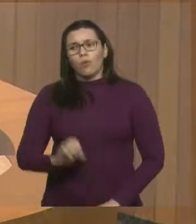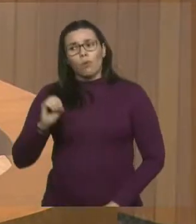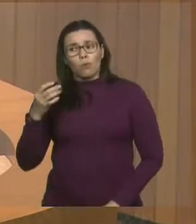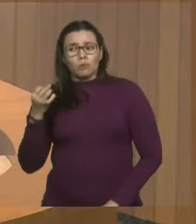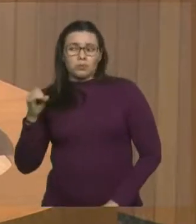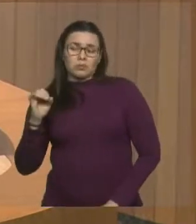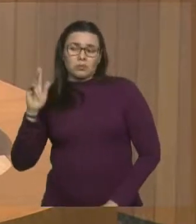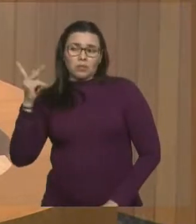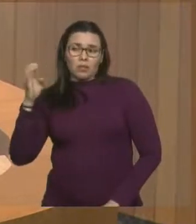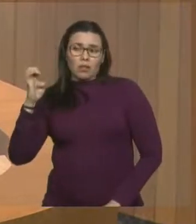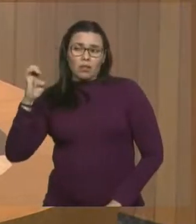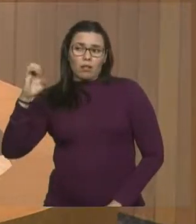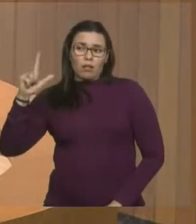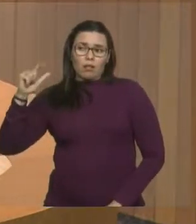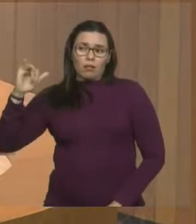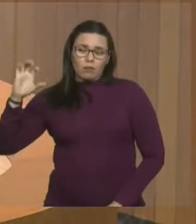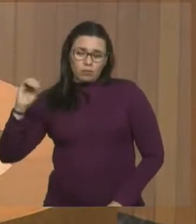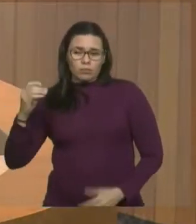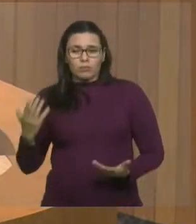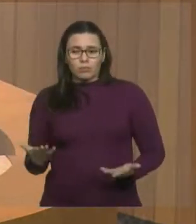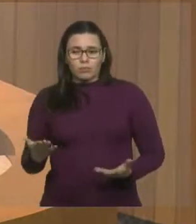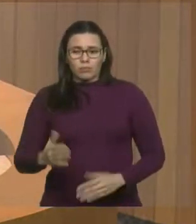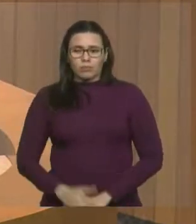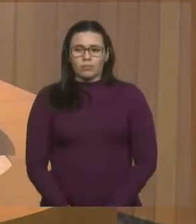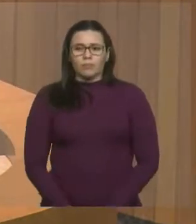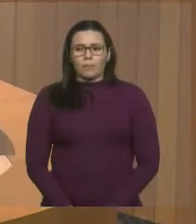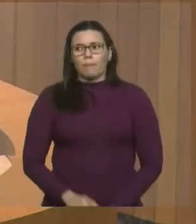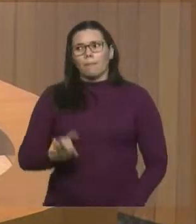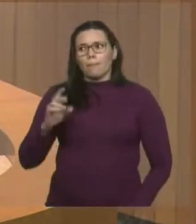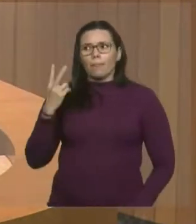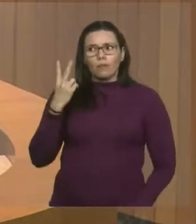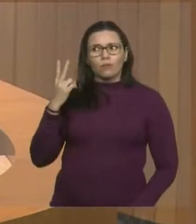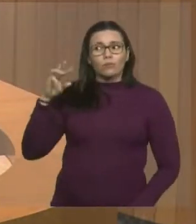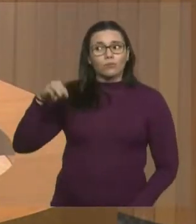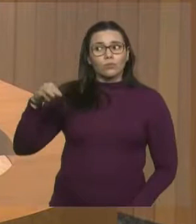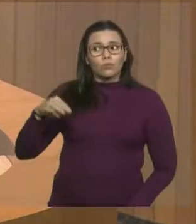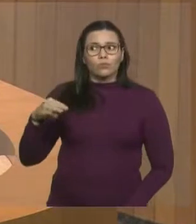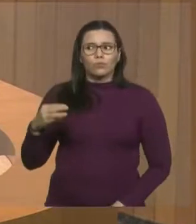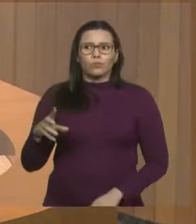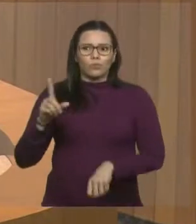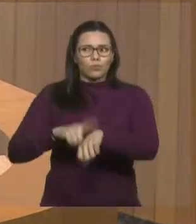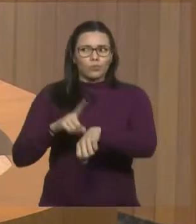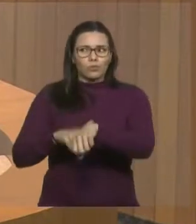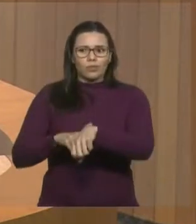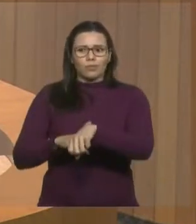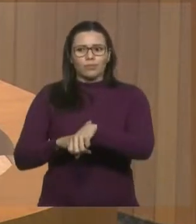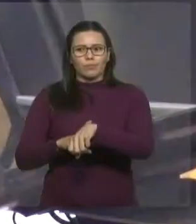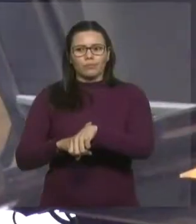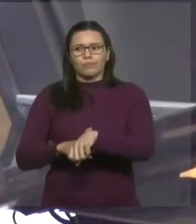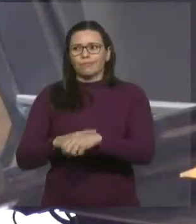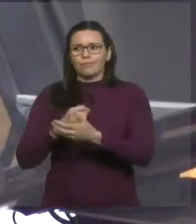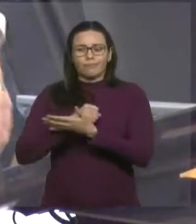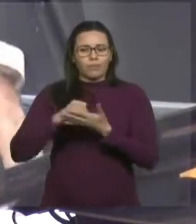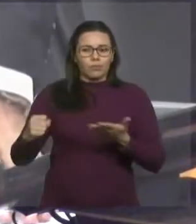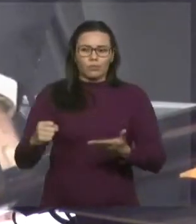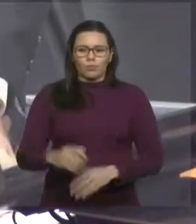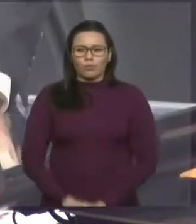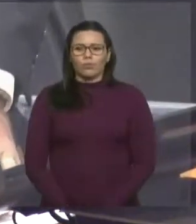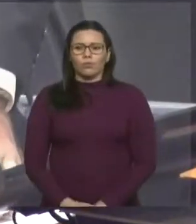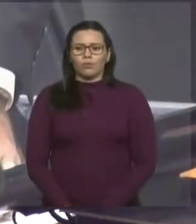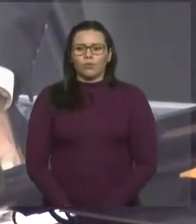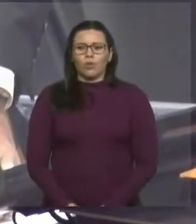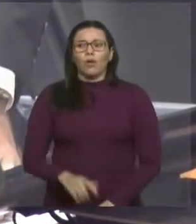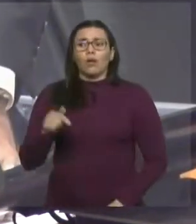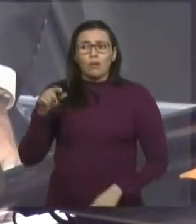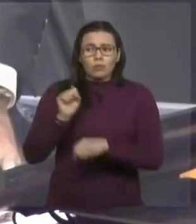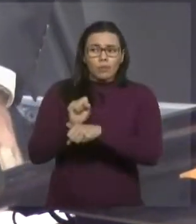conceder. deputado, só 2 minutos, deputado. Deputado Iglesias, é porque já ultrapassou 5 minutos. Eu vou segurar aqui mais 3